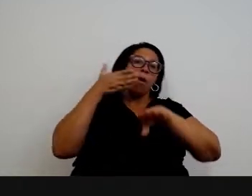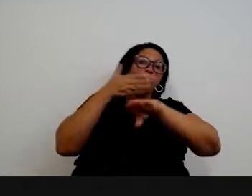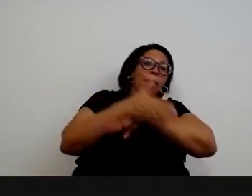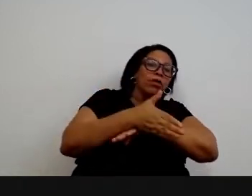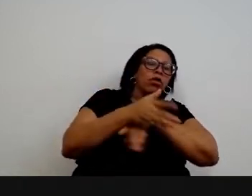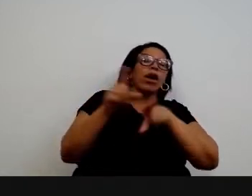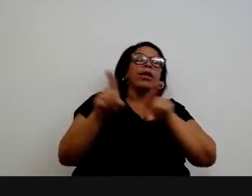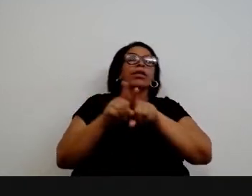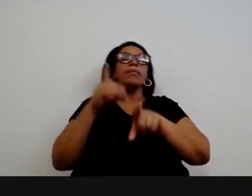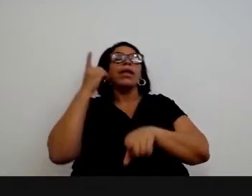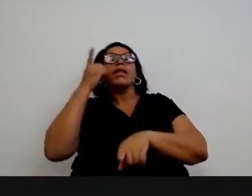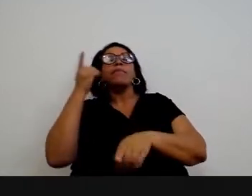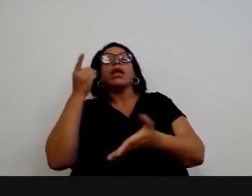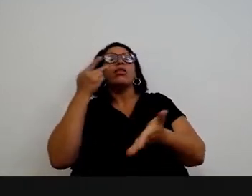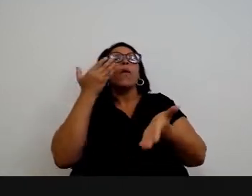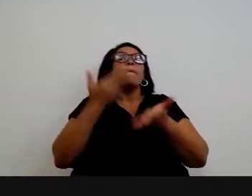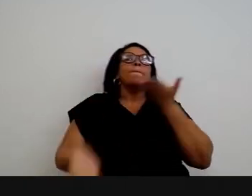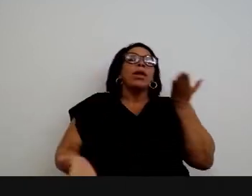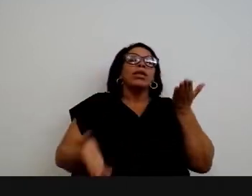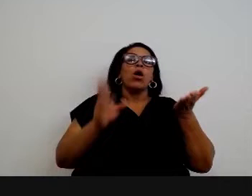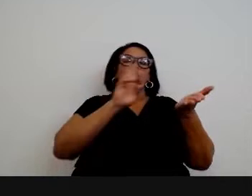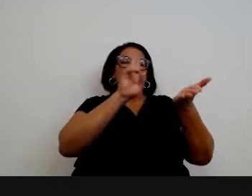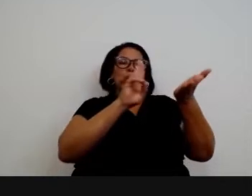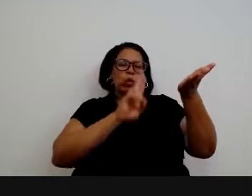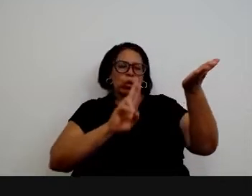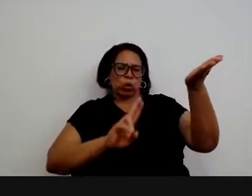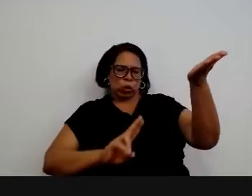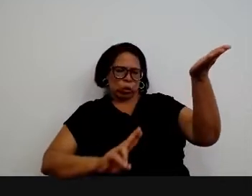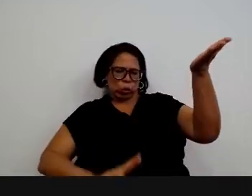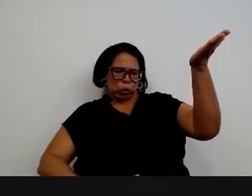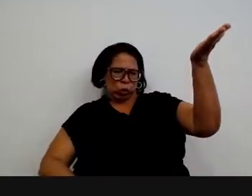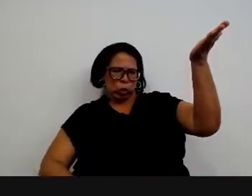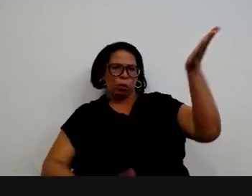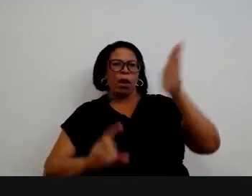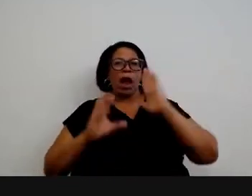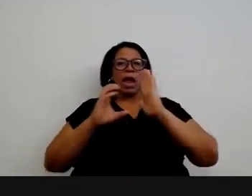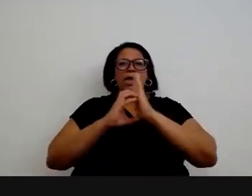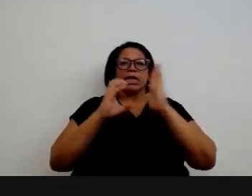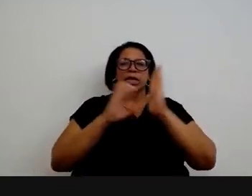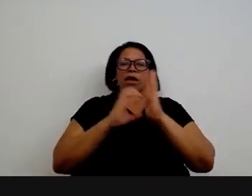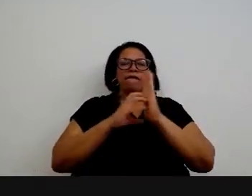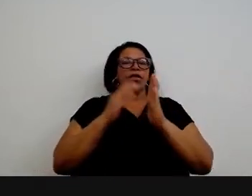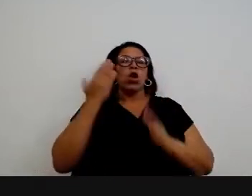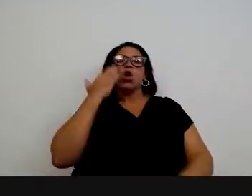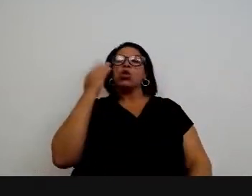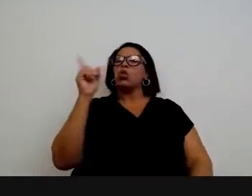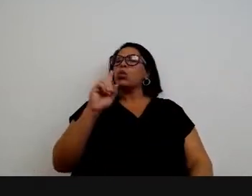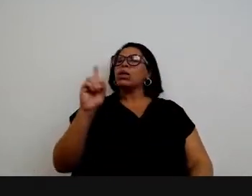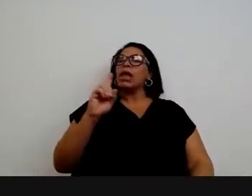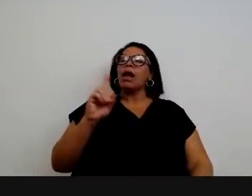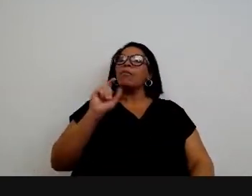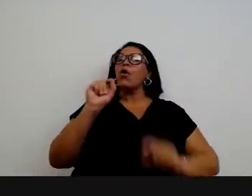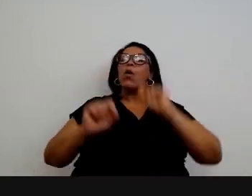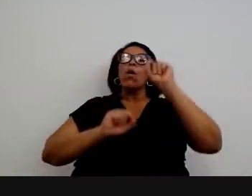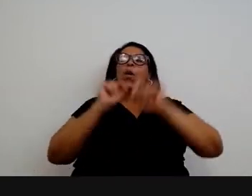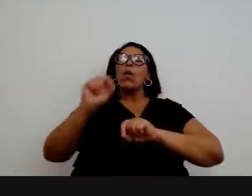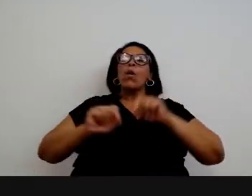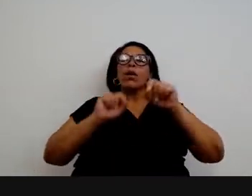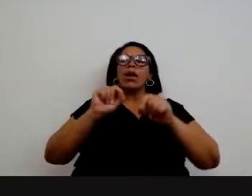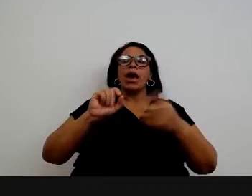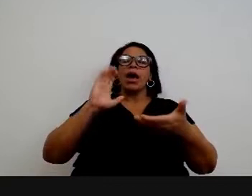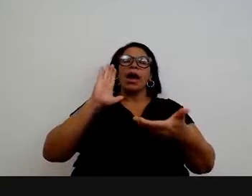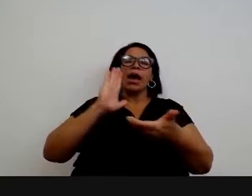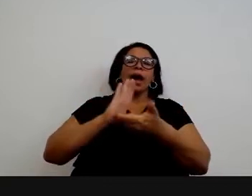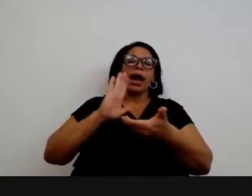E partir do pressuposto de que uma massa imensa desses servidores sequer sabe o que é parlamento, ou nunca trabalhou